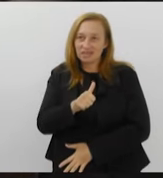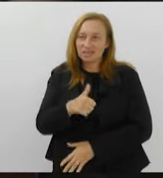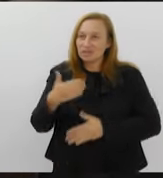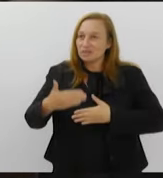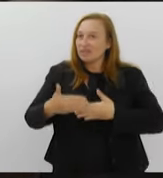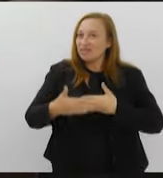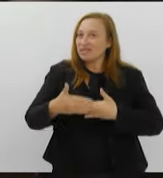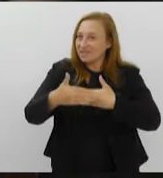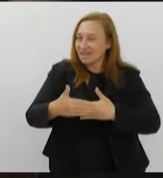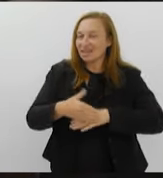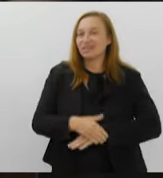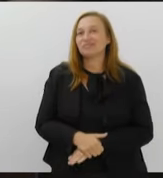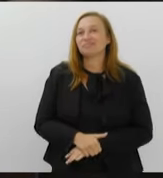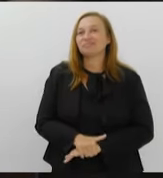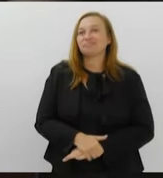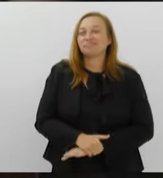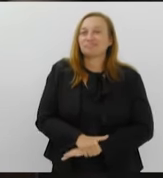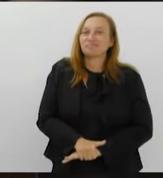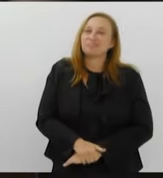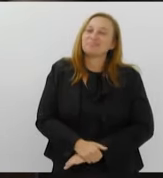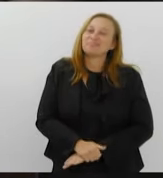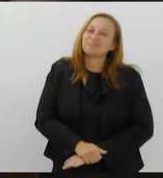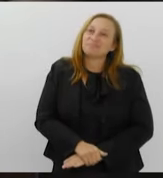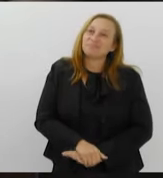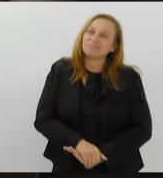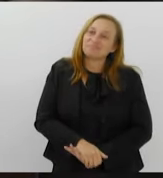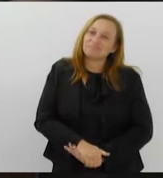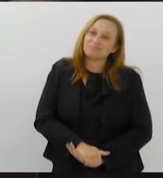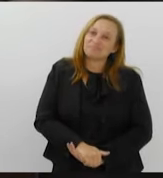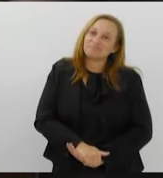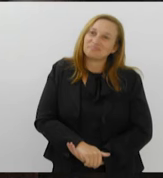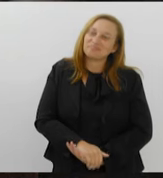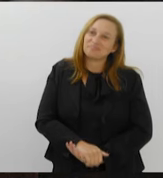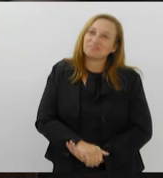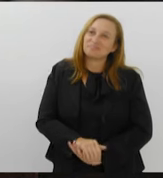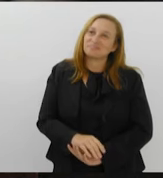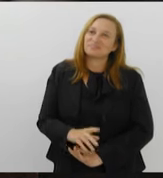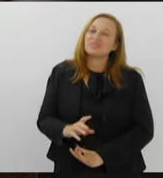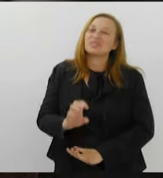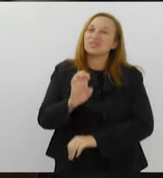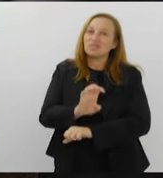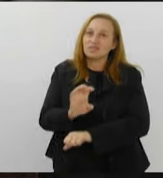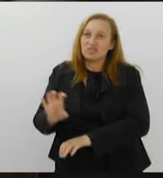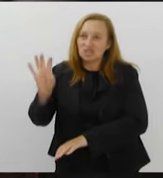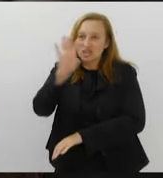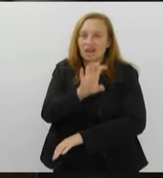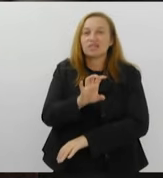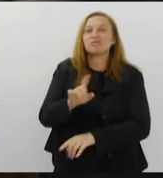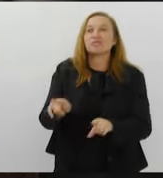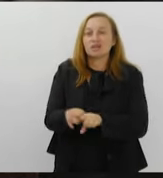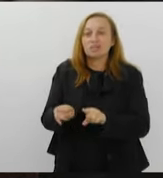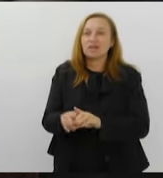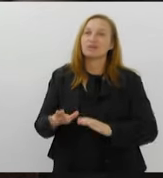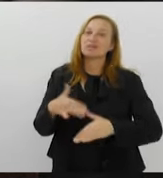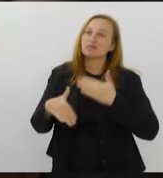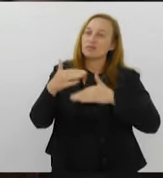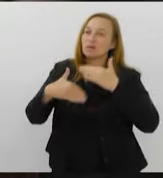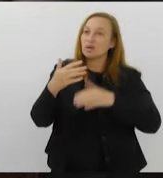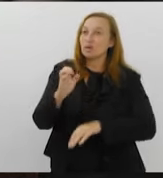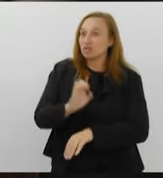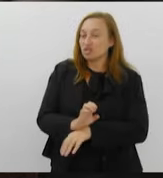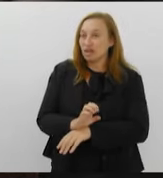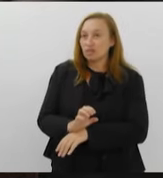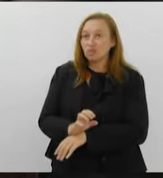avançar das construções, das procuradorias nos estados, e o estado do Rio vinha ficando